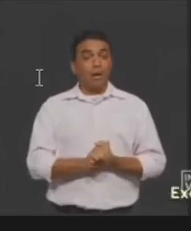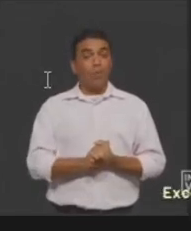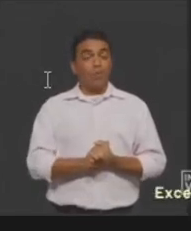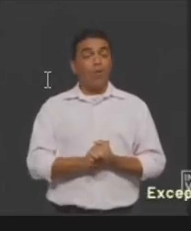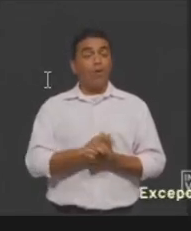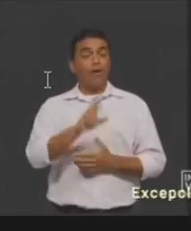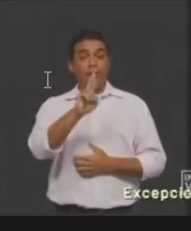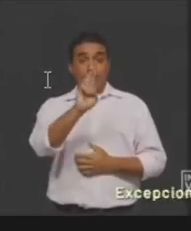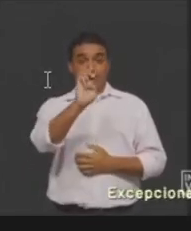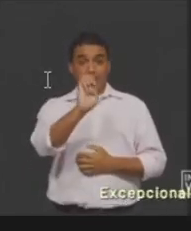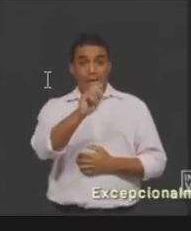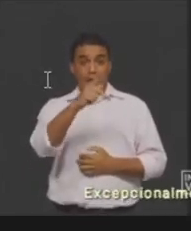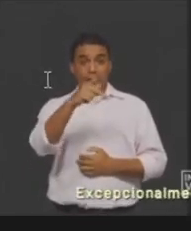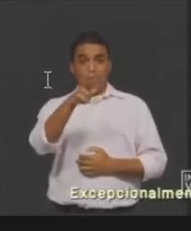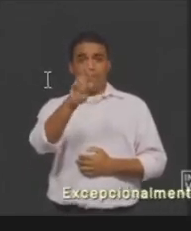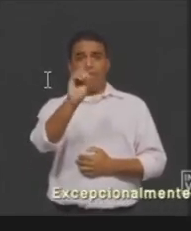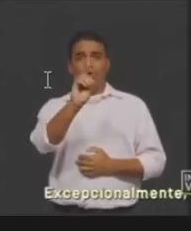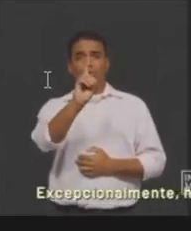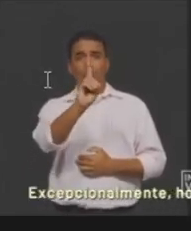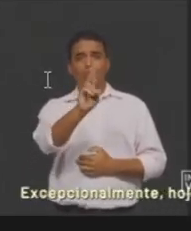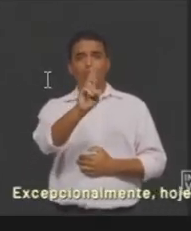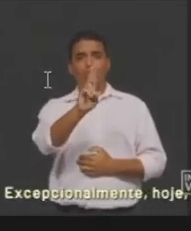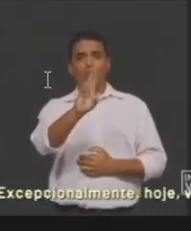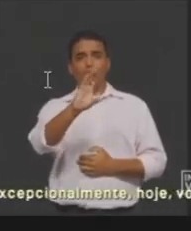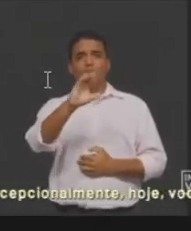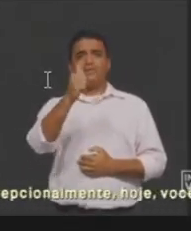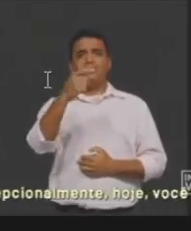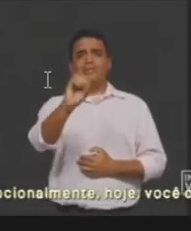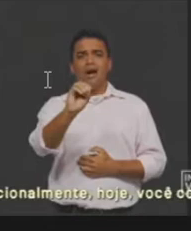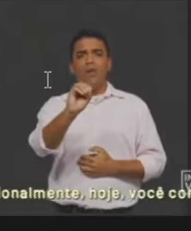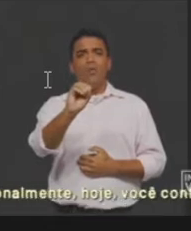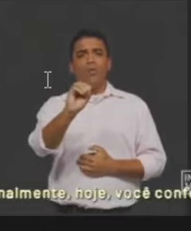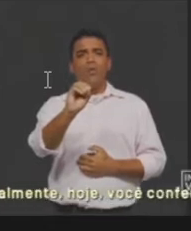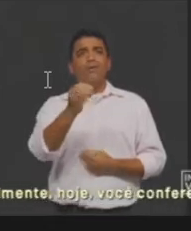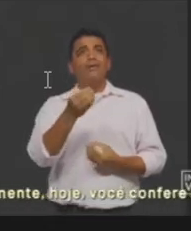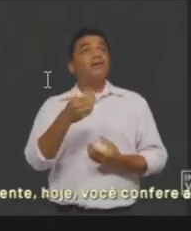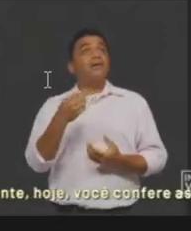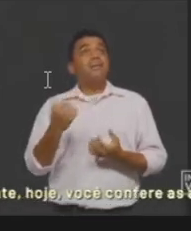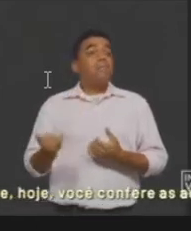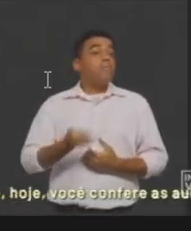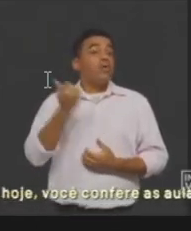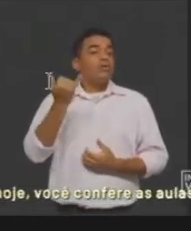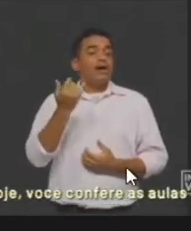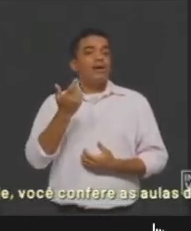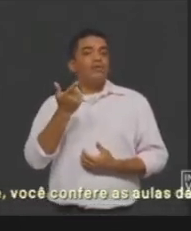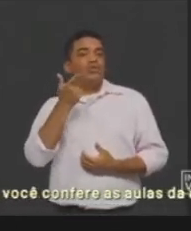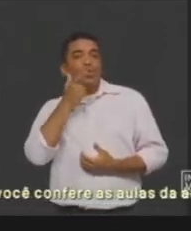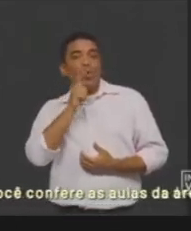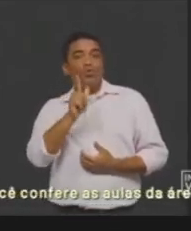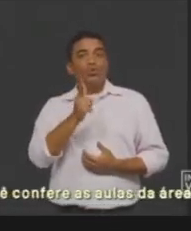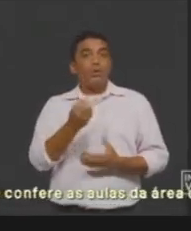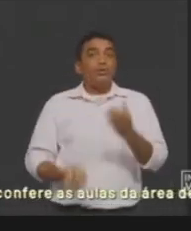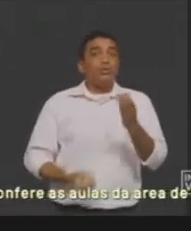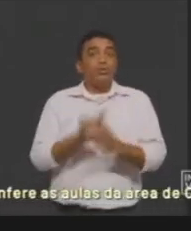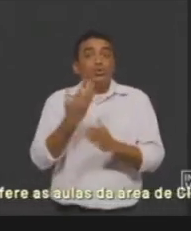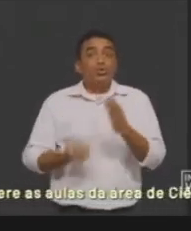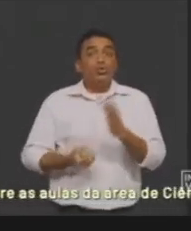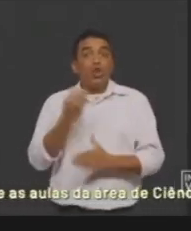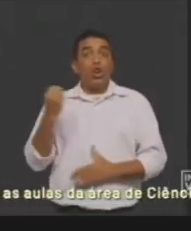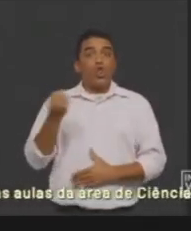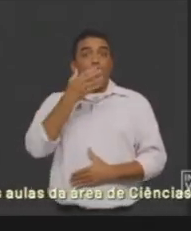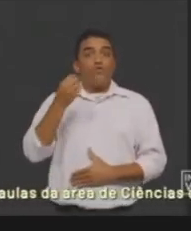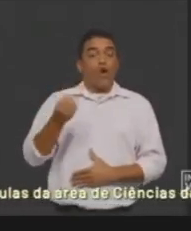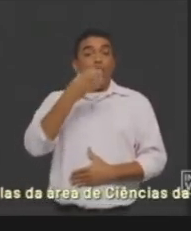processo fundamental para garantir a continuidade das espécies. E ela pode ocorrer de duas